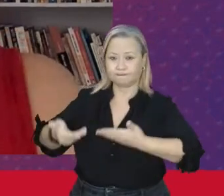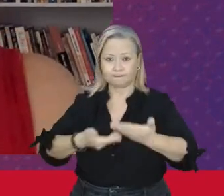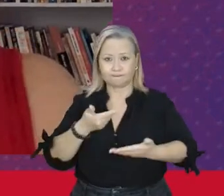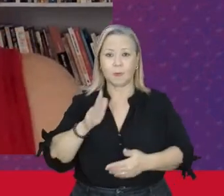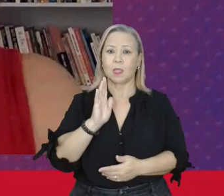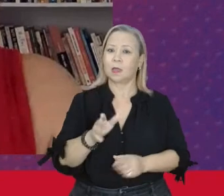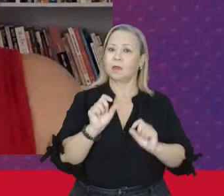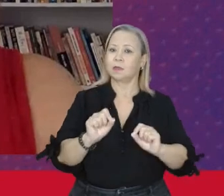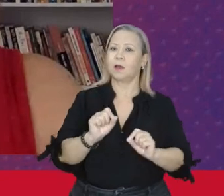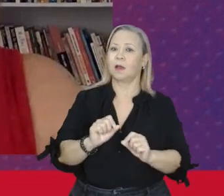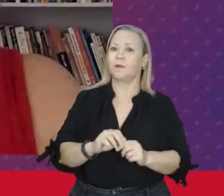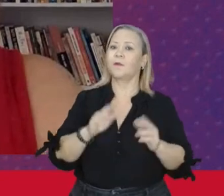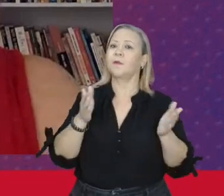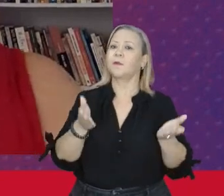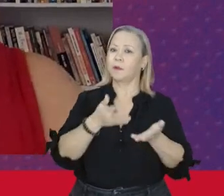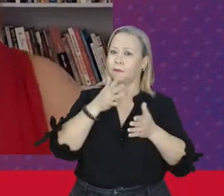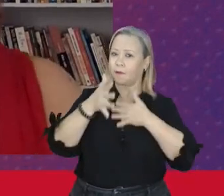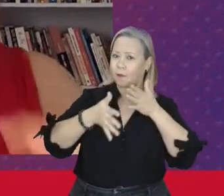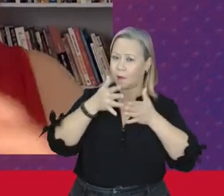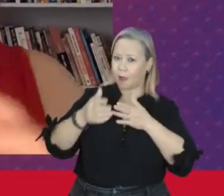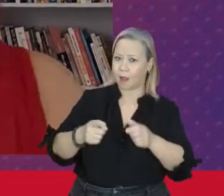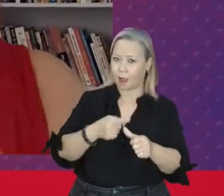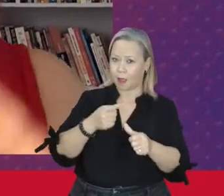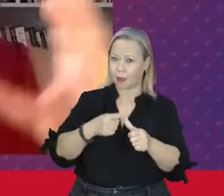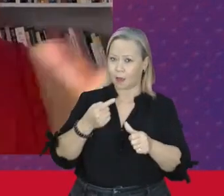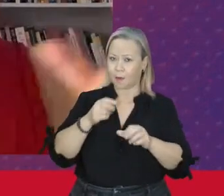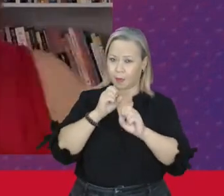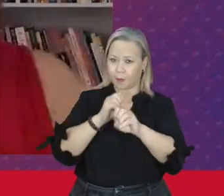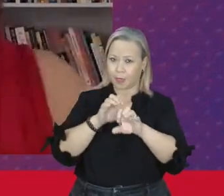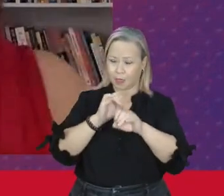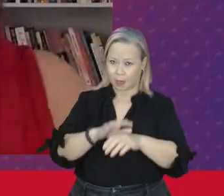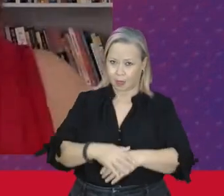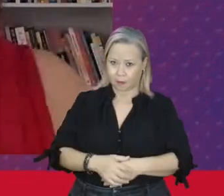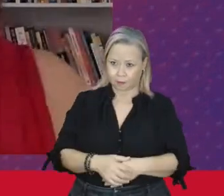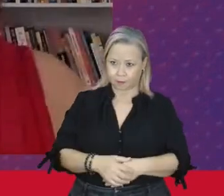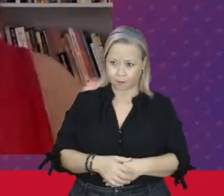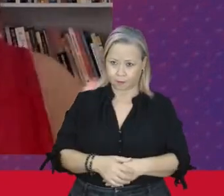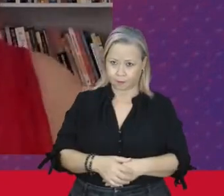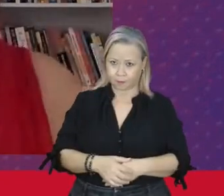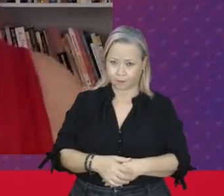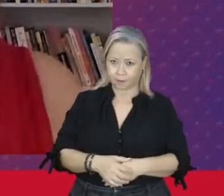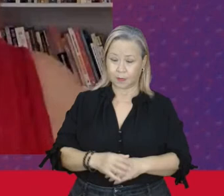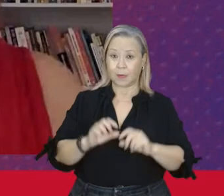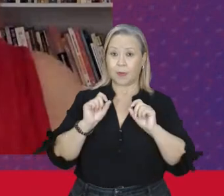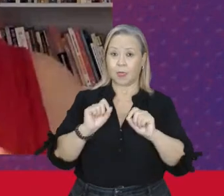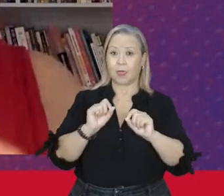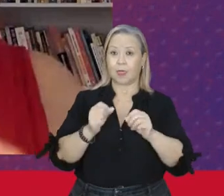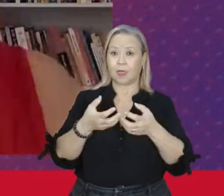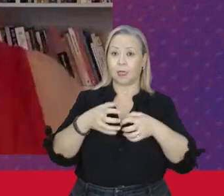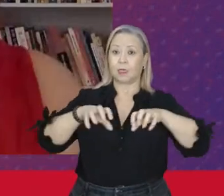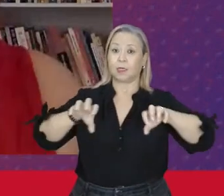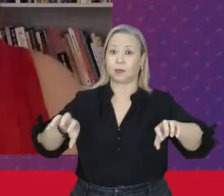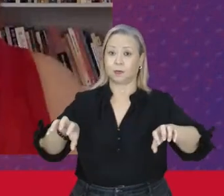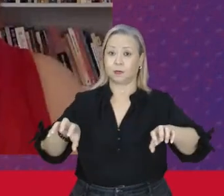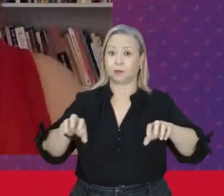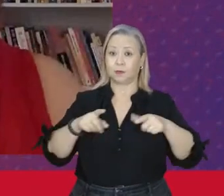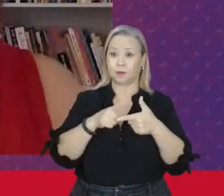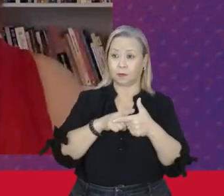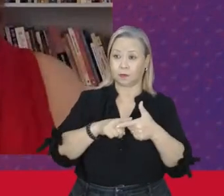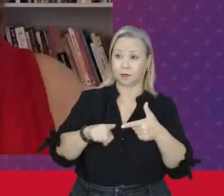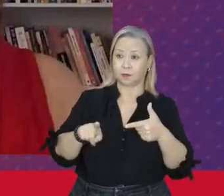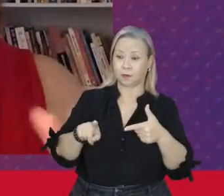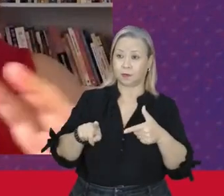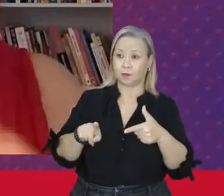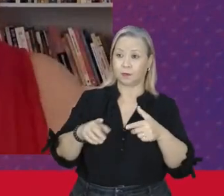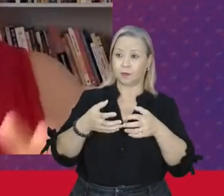já foi tratada na primeira aula e que distingue as mulheres. Numa mulher